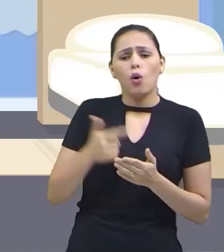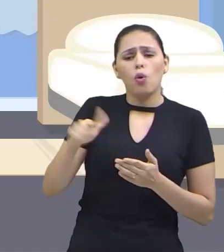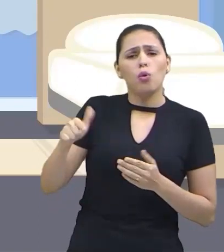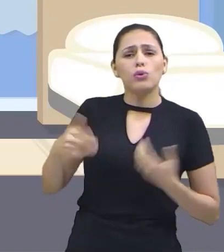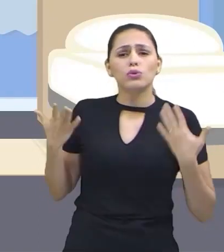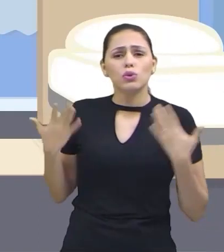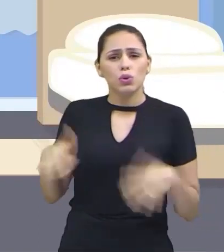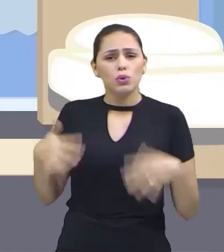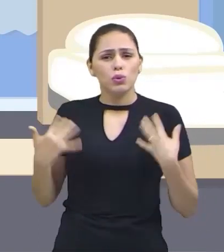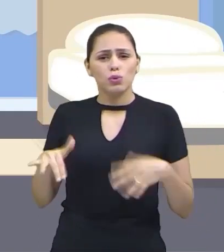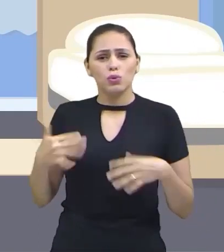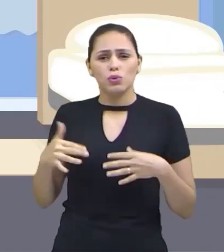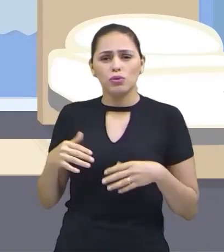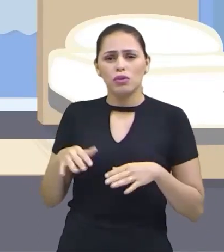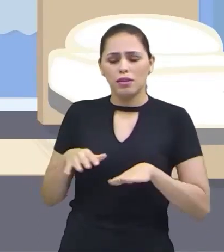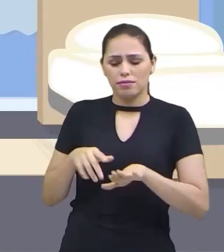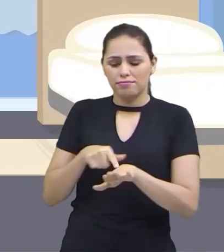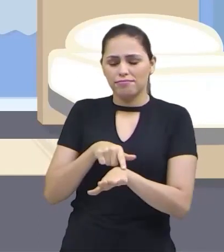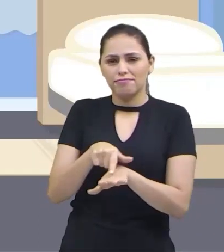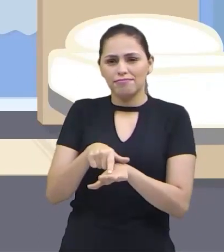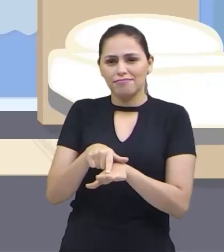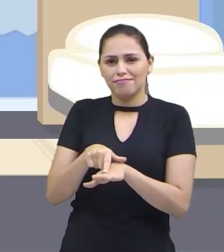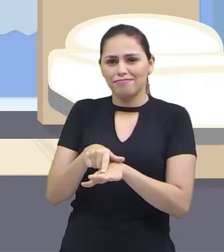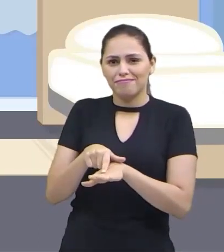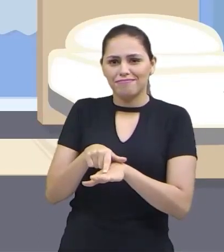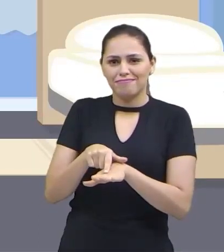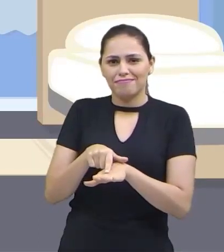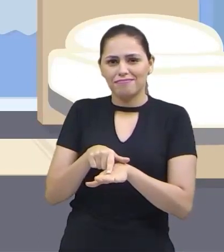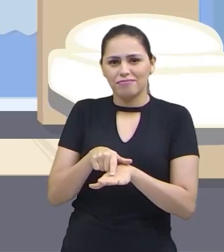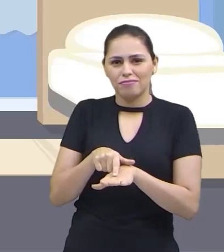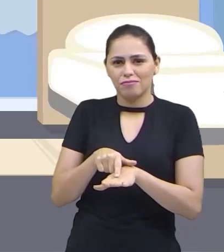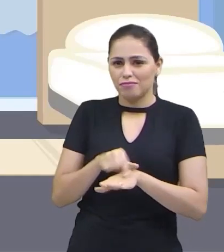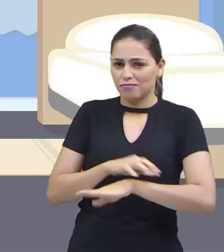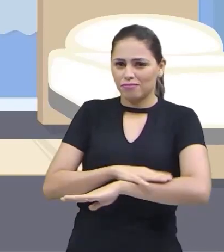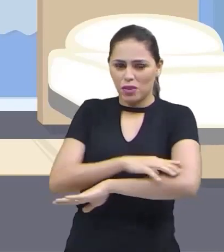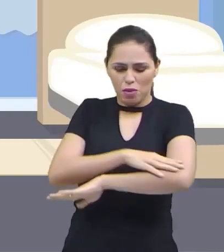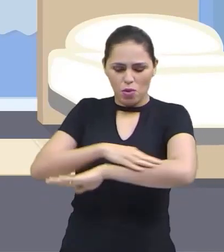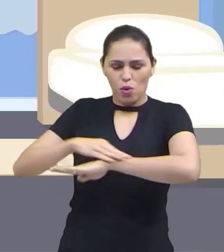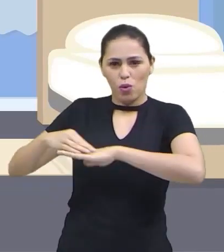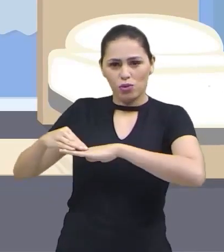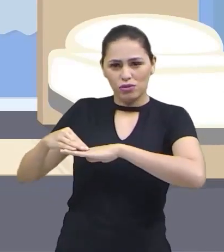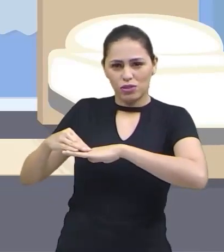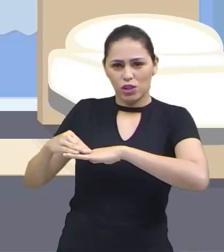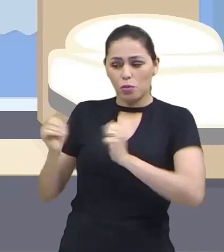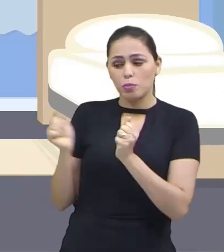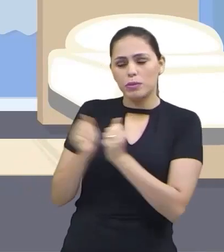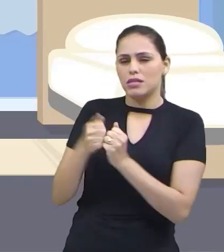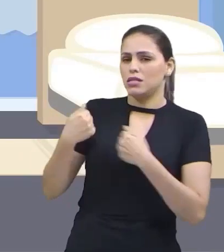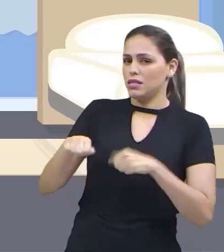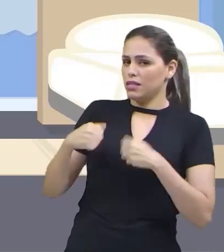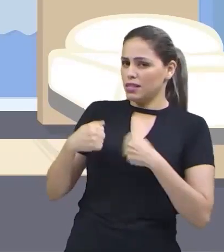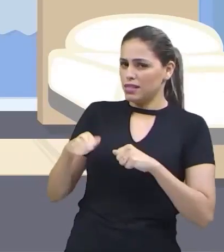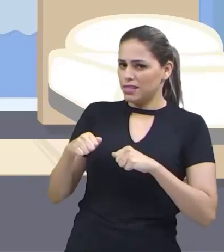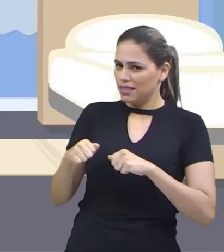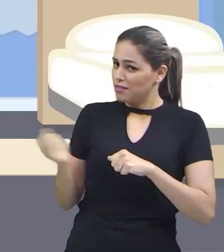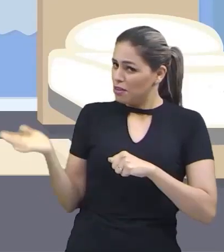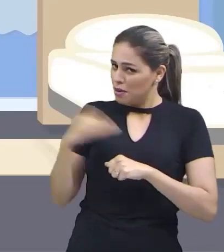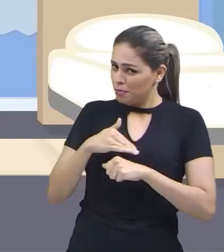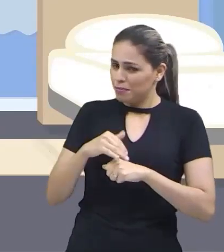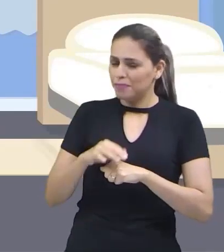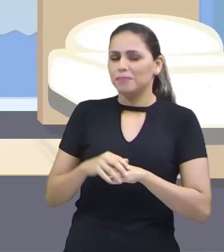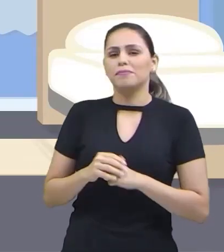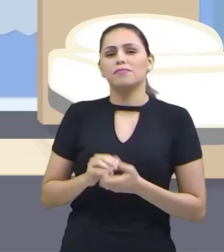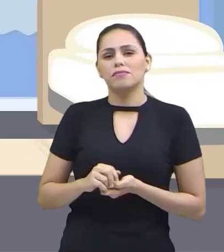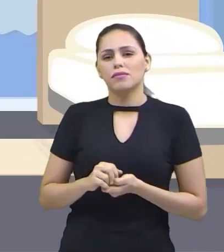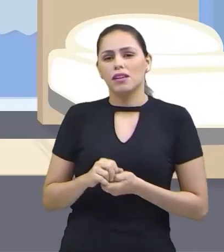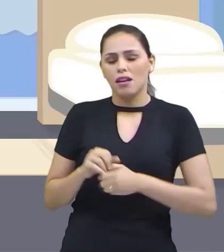que a gente tem que passar? Essa aventura tá difícil, mas a gente vai vencer. Eu conto com a ajuda de vocês, hein? Vamos lá passar pela ponte? Essa